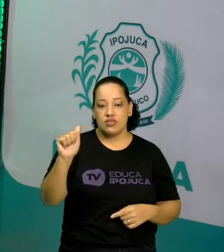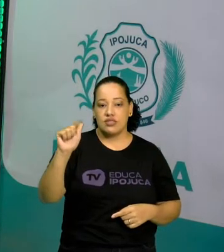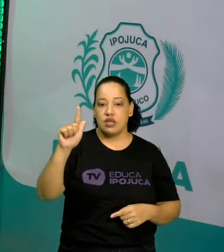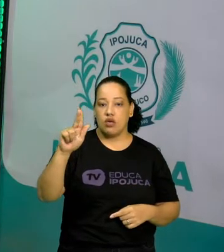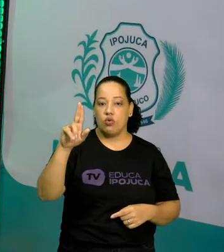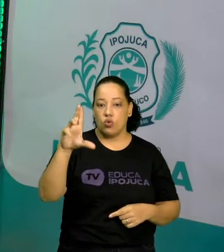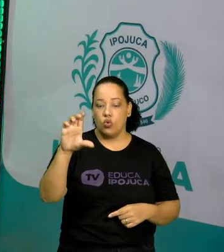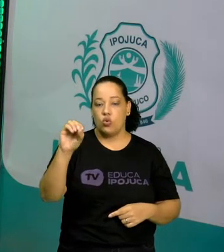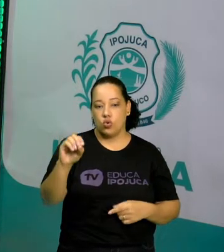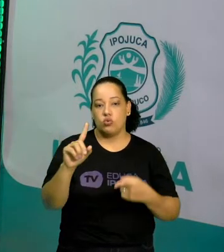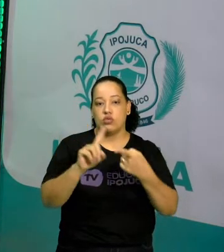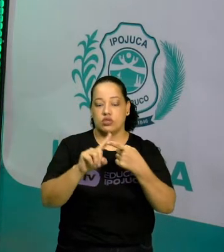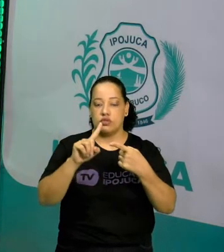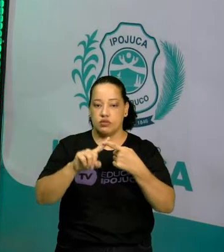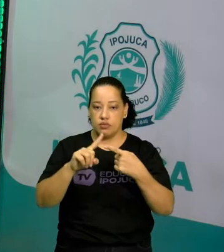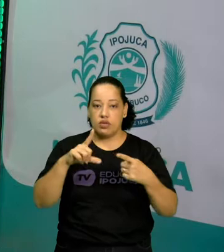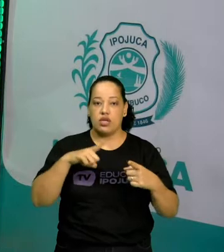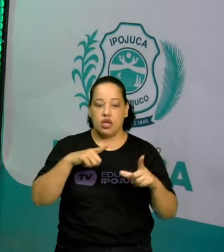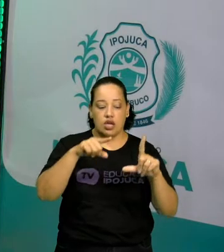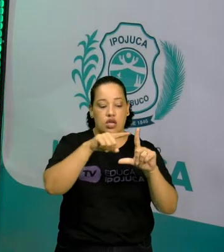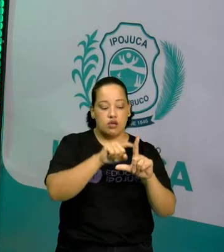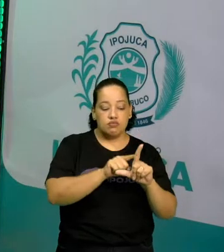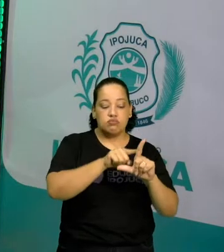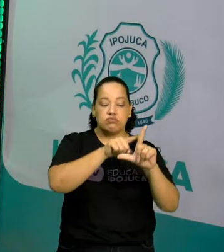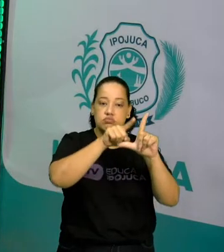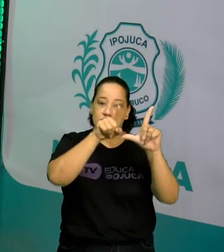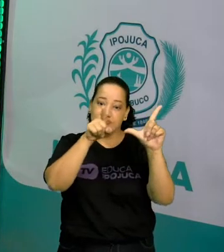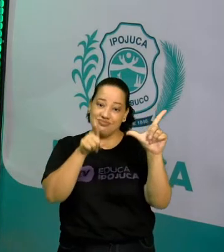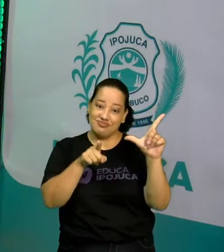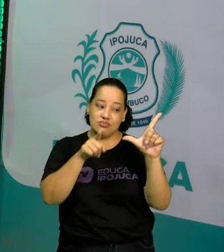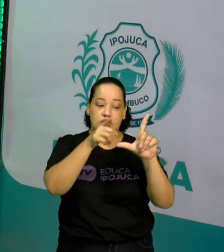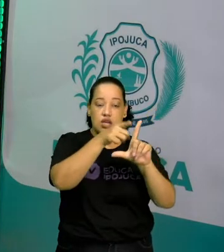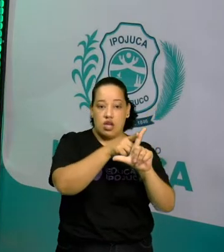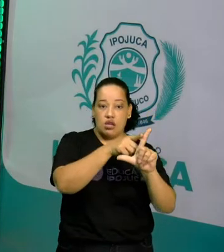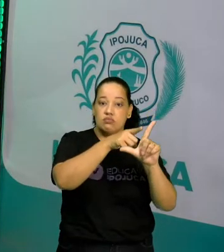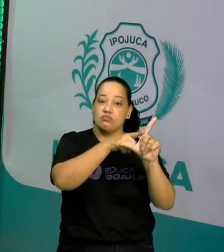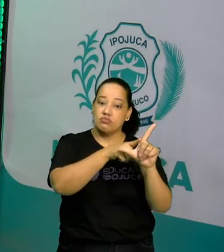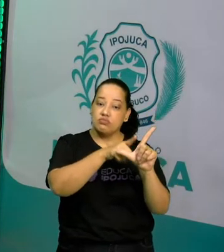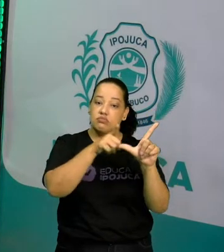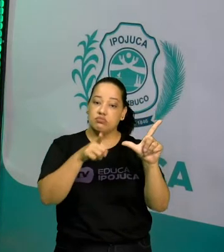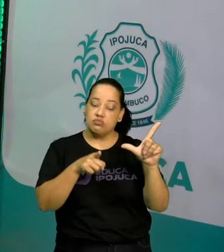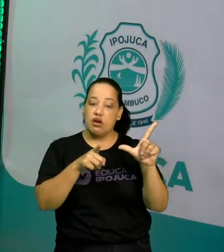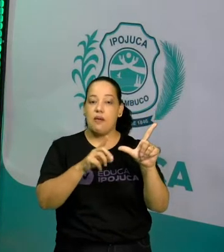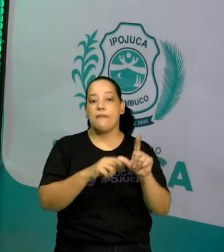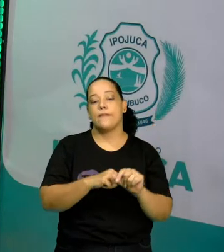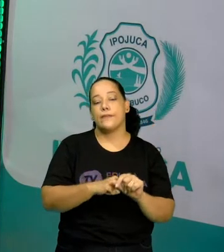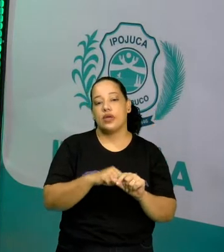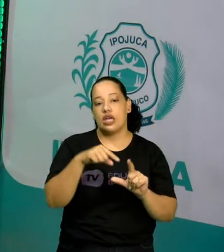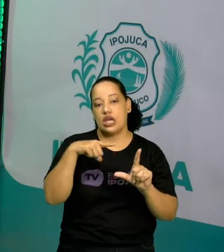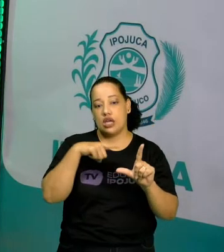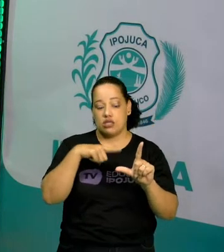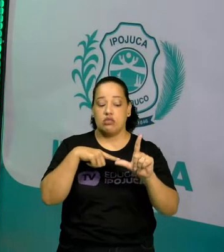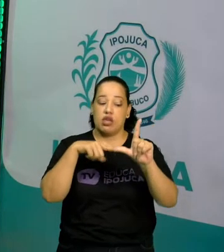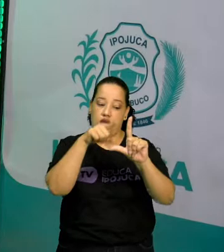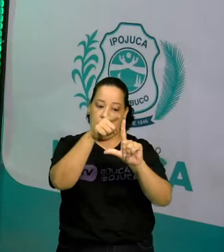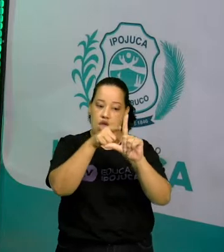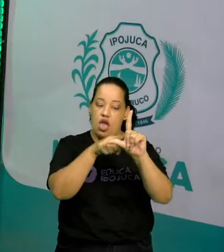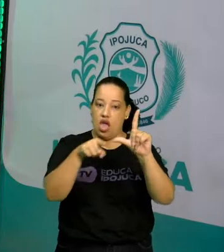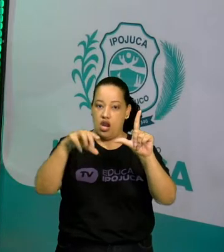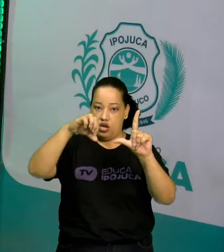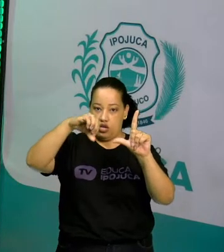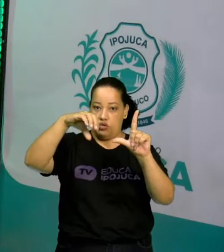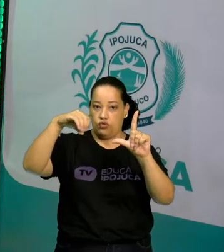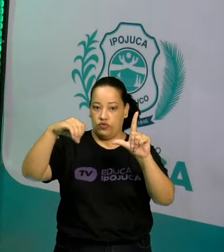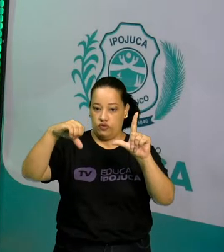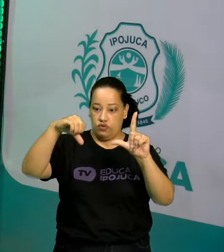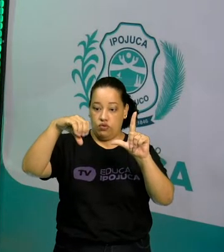Obtuso significa maior que 90. Lembra o triângulo, o ângulo L, 90 graus. Se